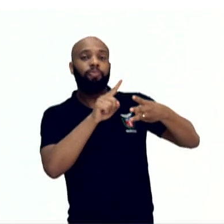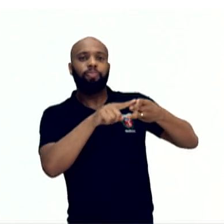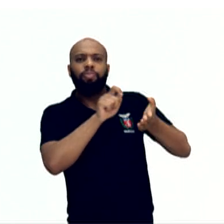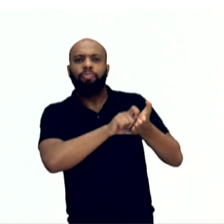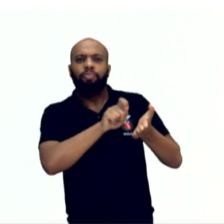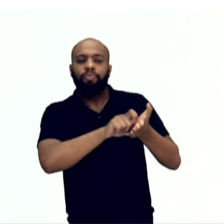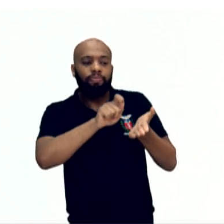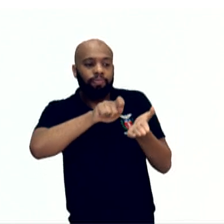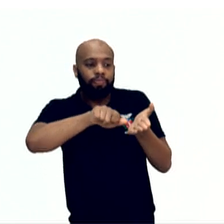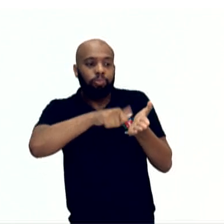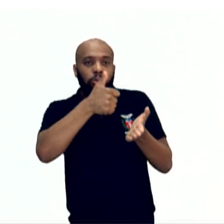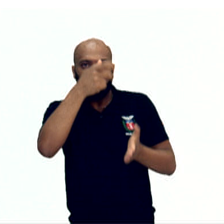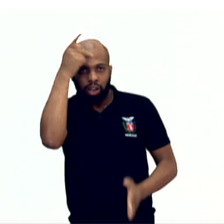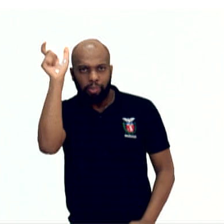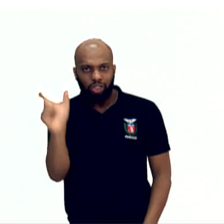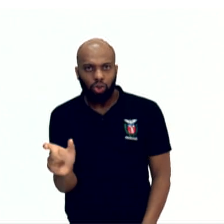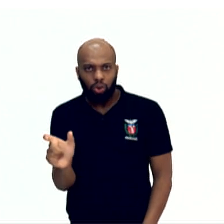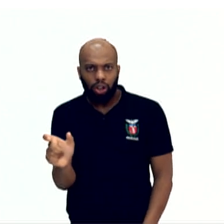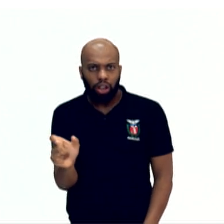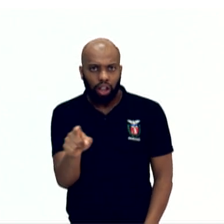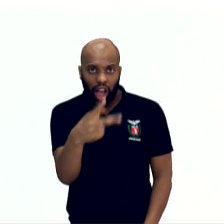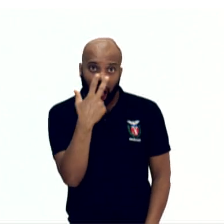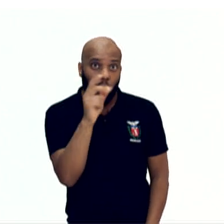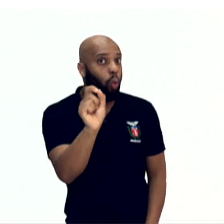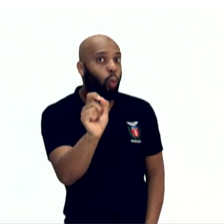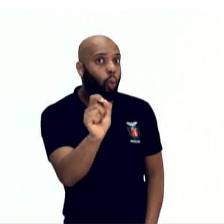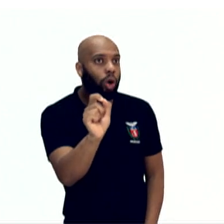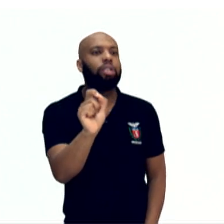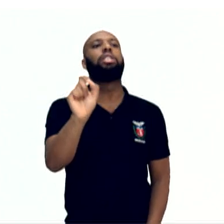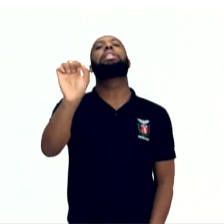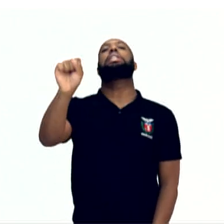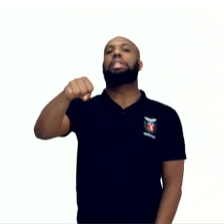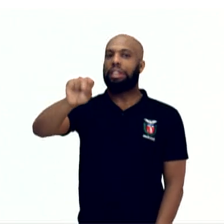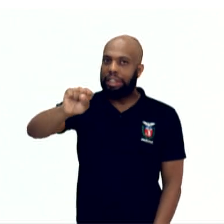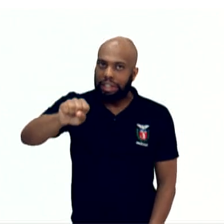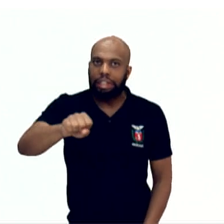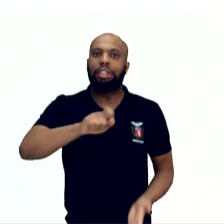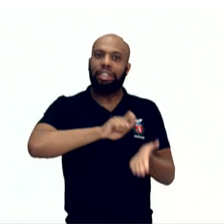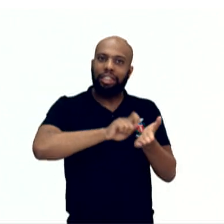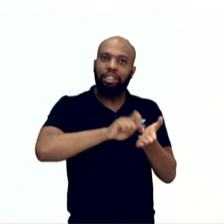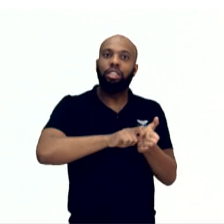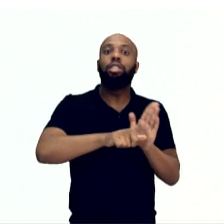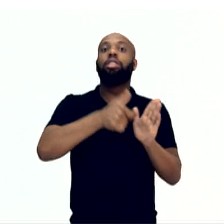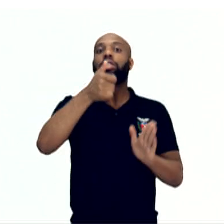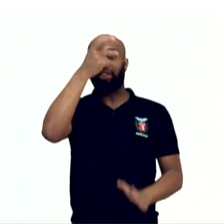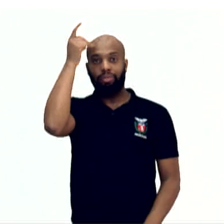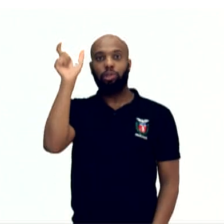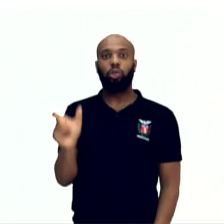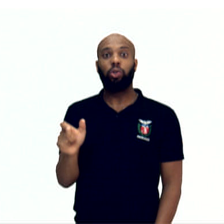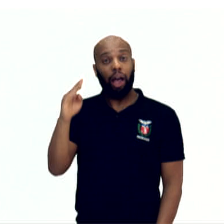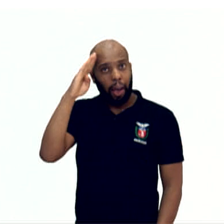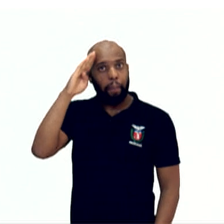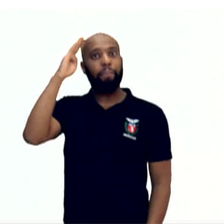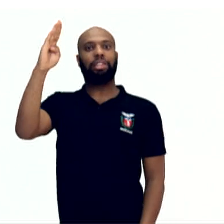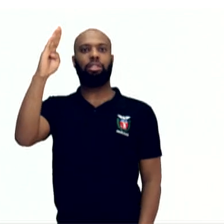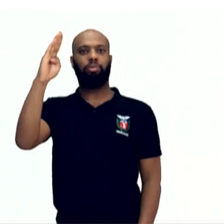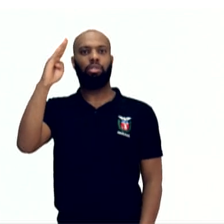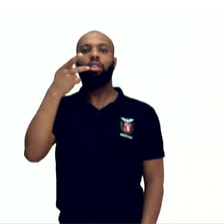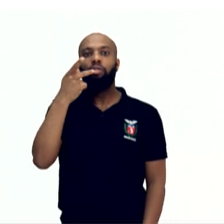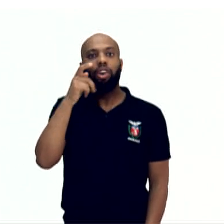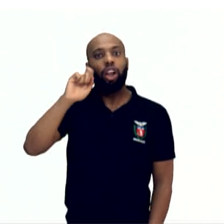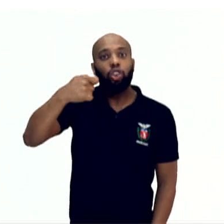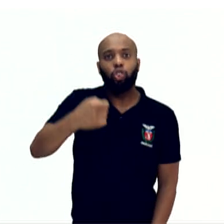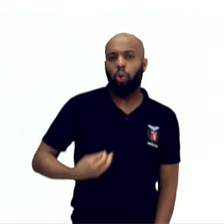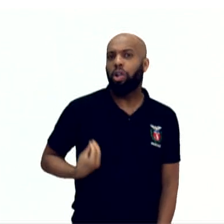pessoa, o que vocês acham? Sim, estar escrito, mas qual que é a principal? Falar sobre a vida